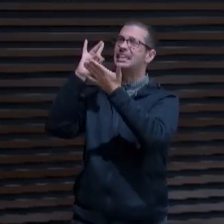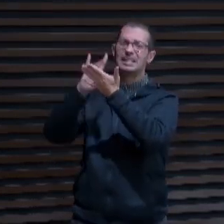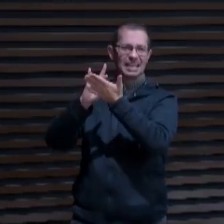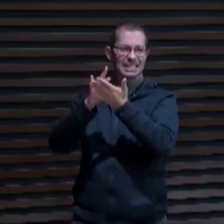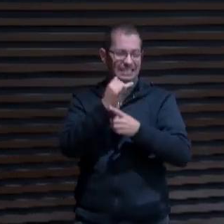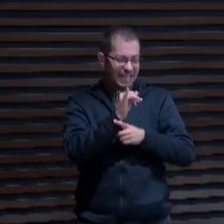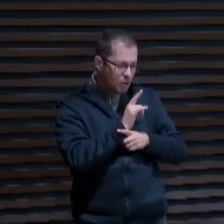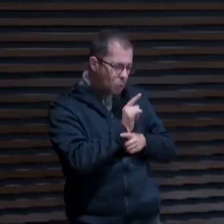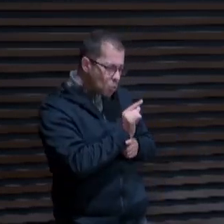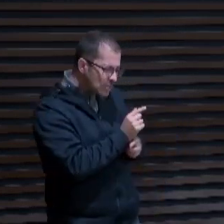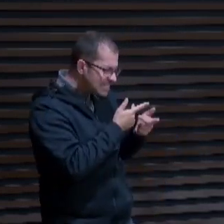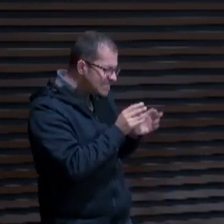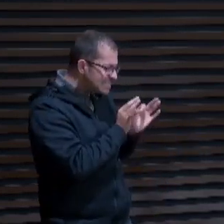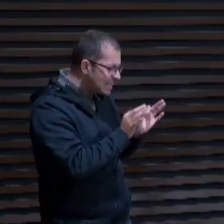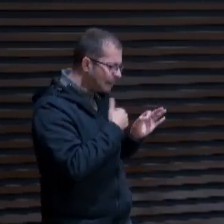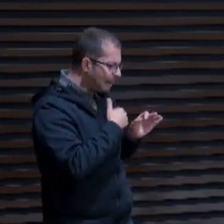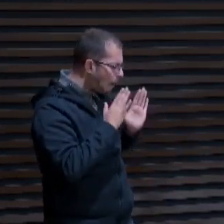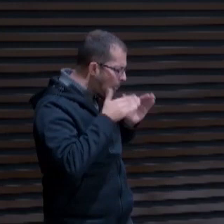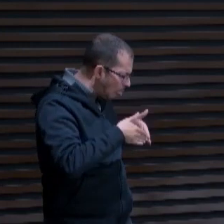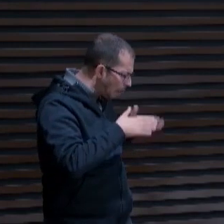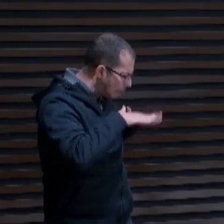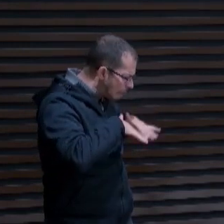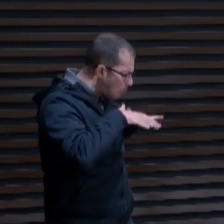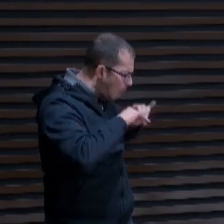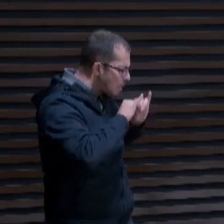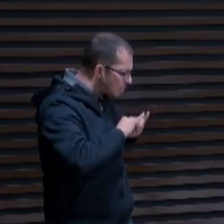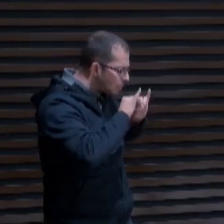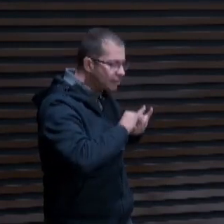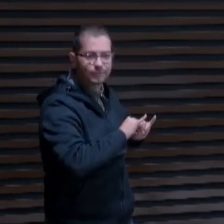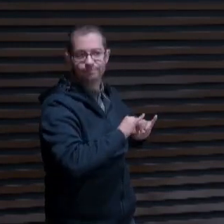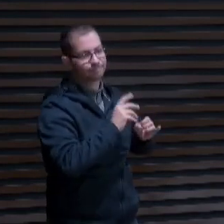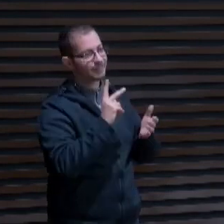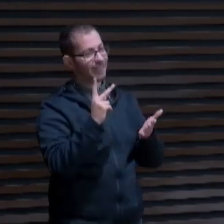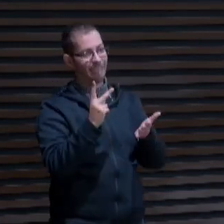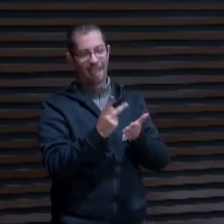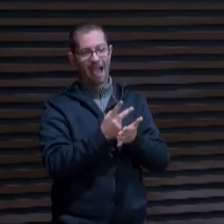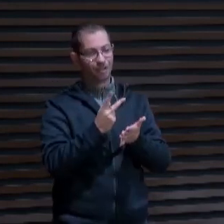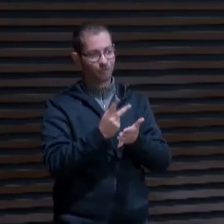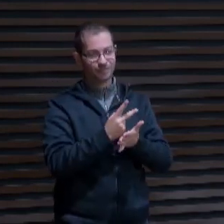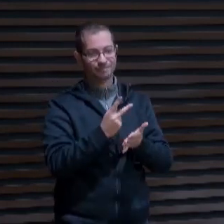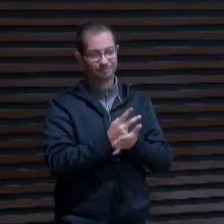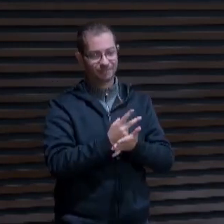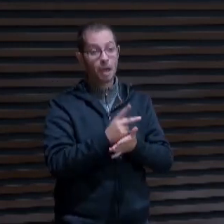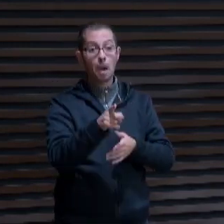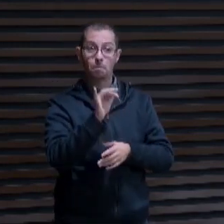pequeno espaço, talvez, mas está tomando conta, isto é um ídolo. E o Senhor não aceita